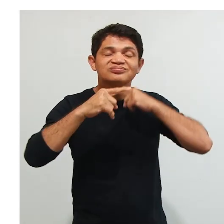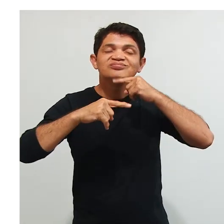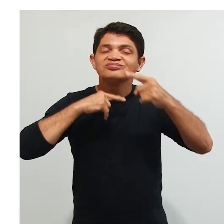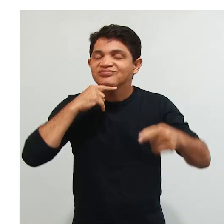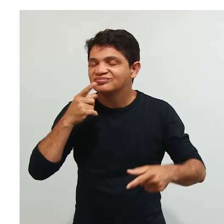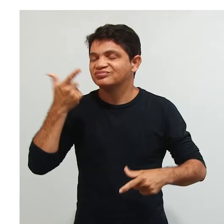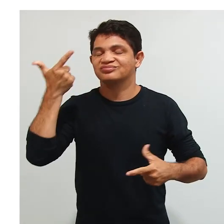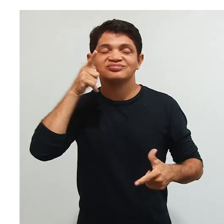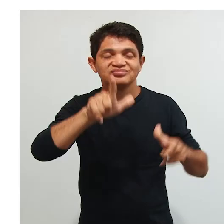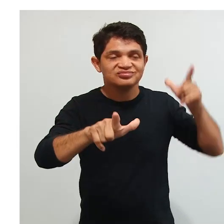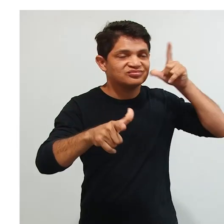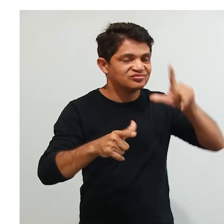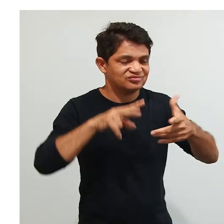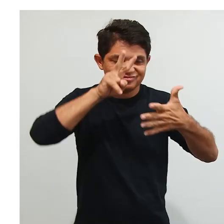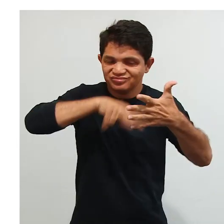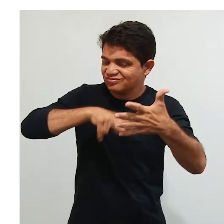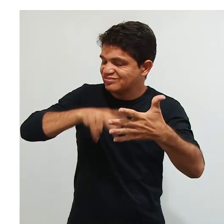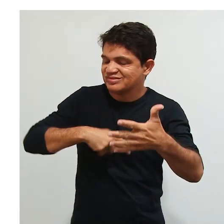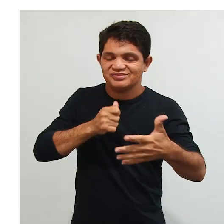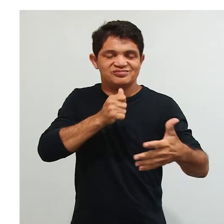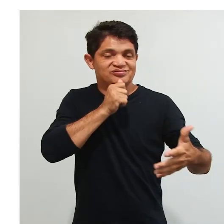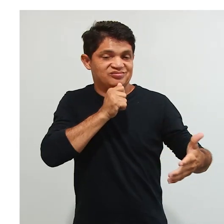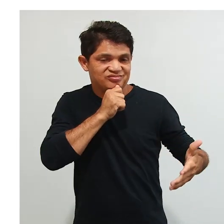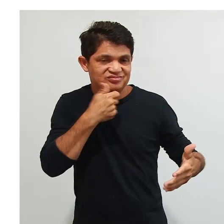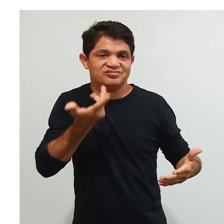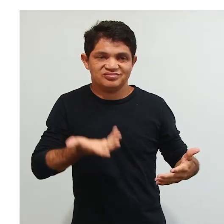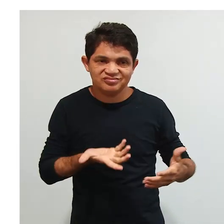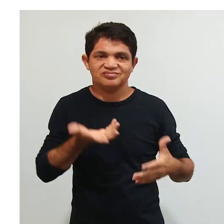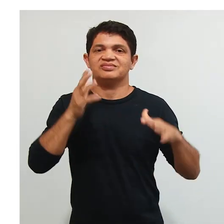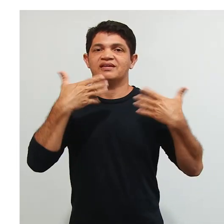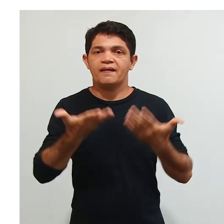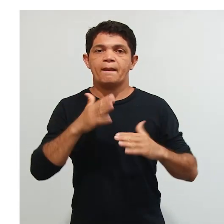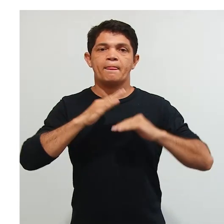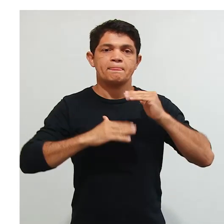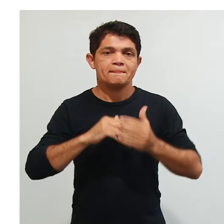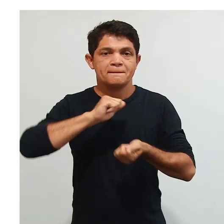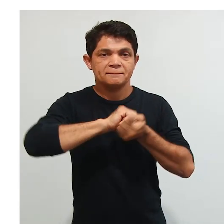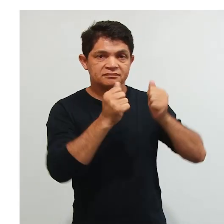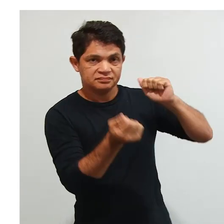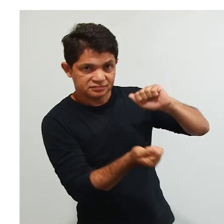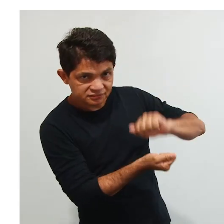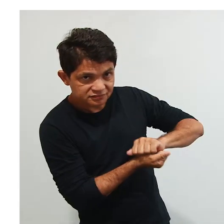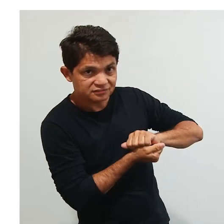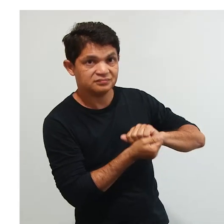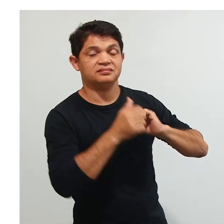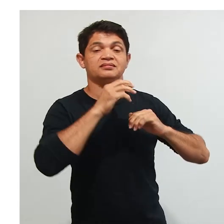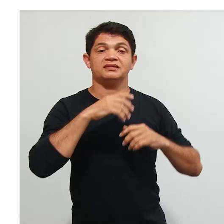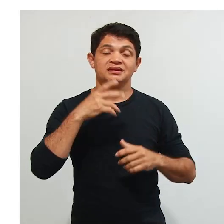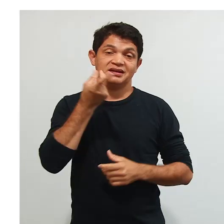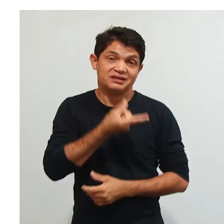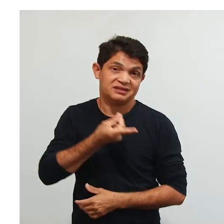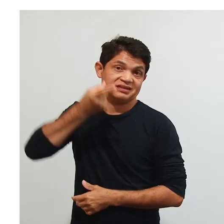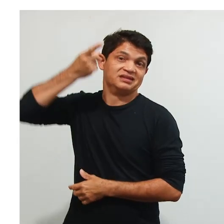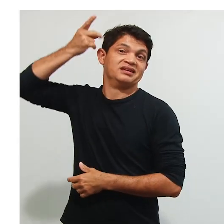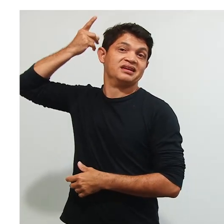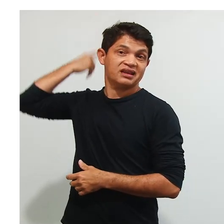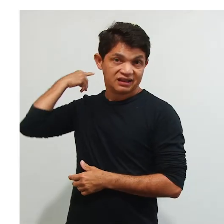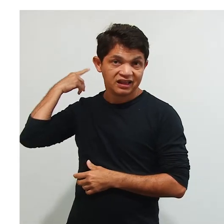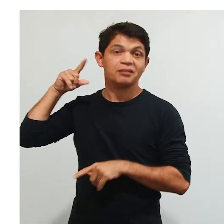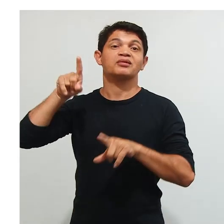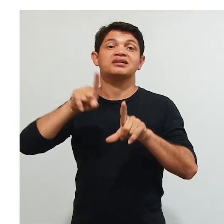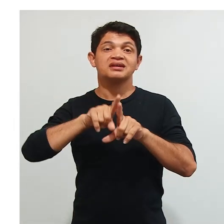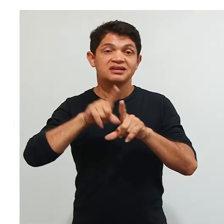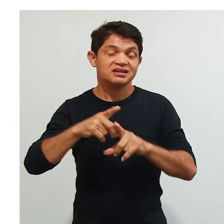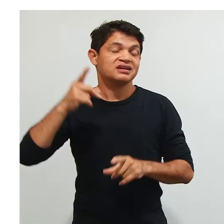desempenho satisfatório em leitura e escrita ao final da etapa de alfabetização. Vejam bem, naquela época,